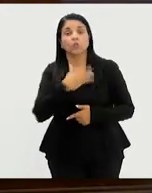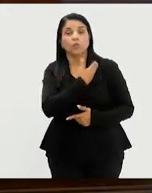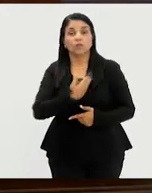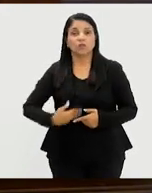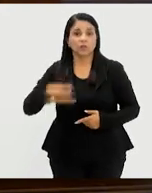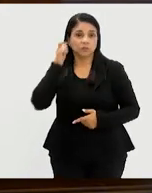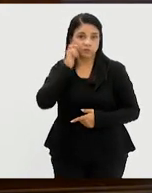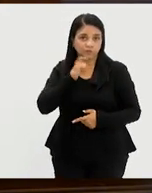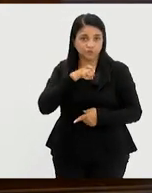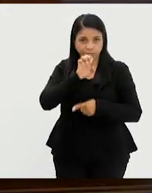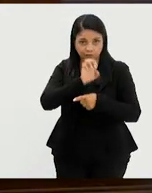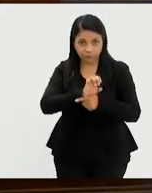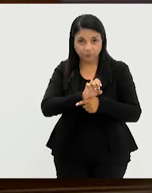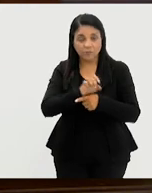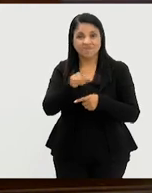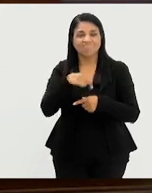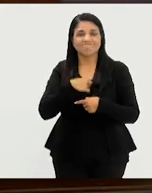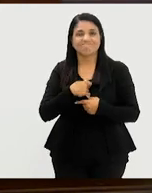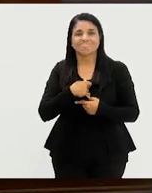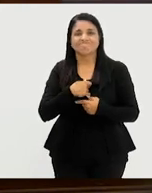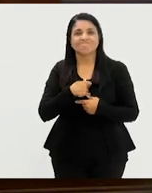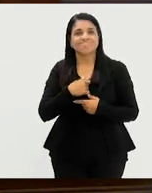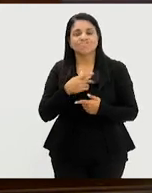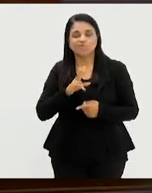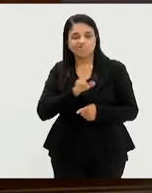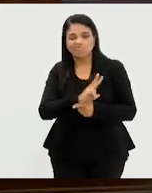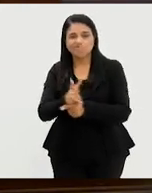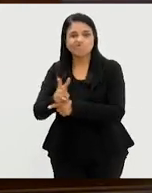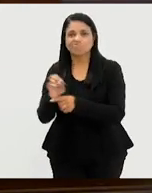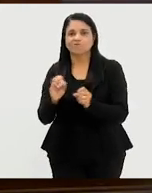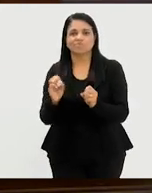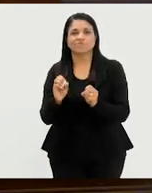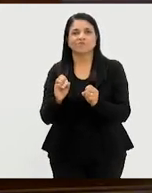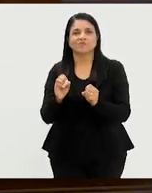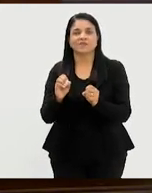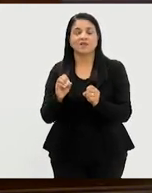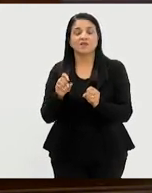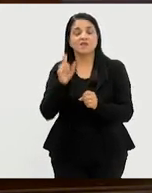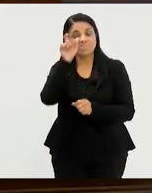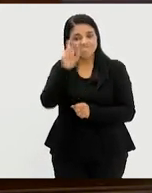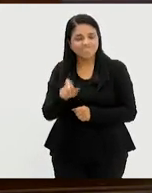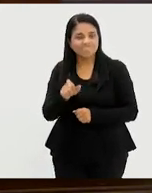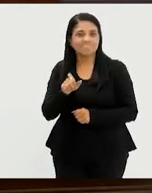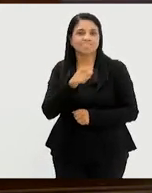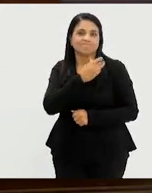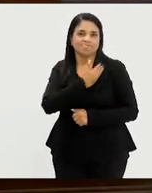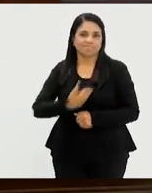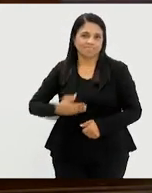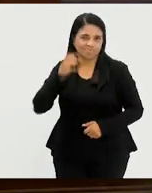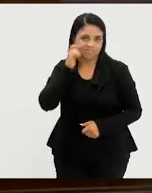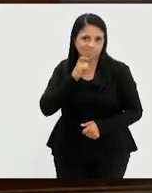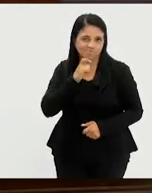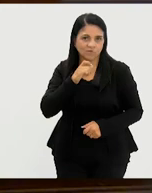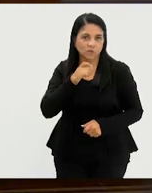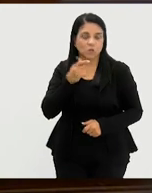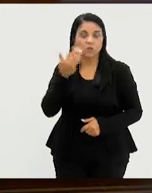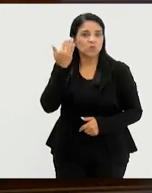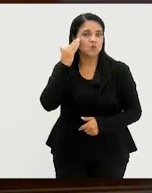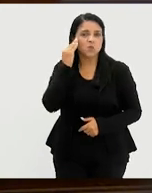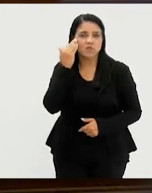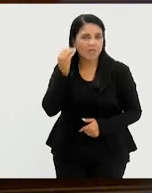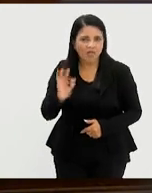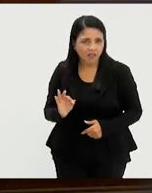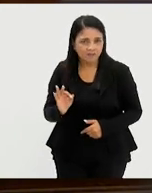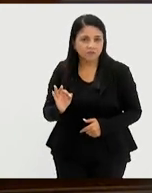Castro peca senhor presidente Na verdade ele é completamente incapaz de compreender uma